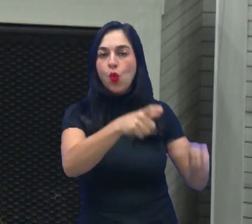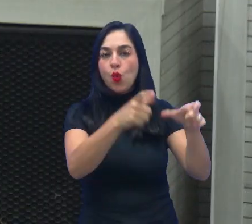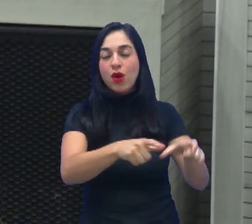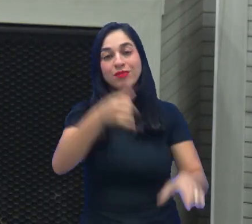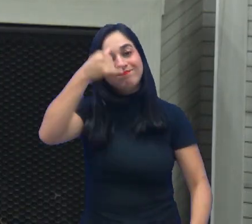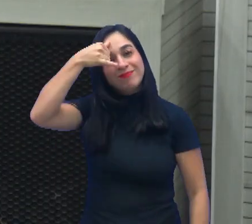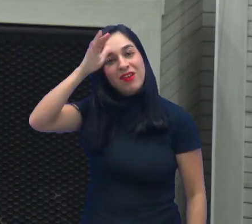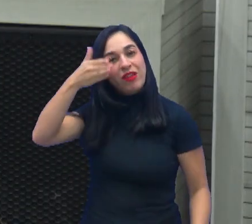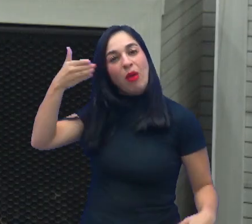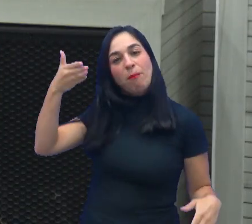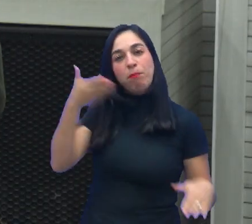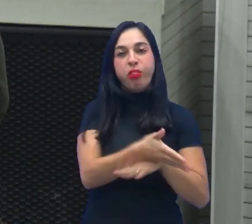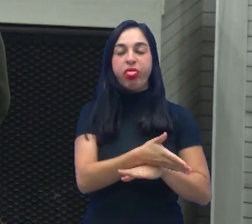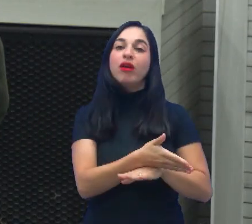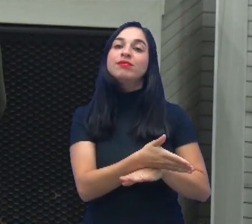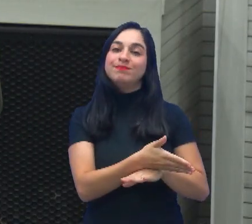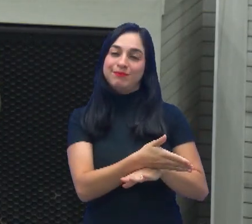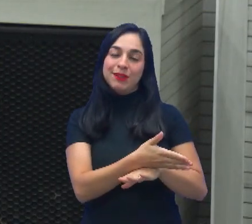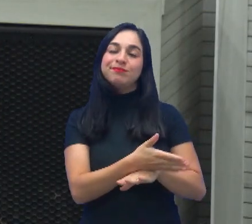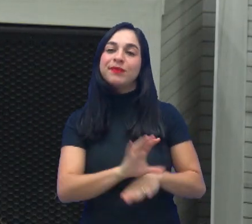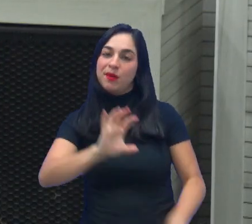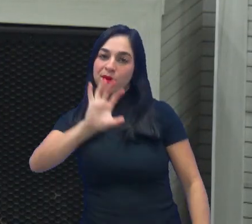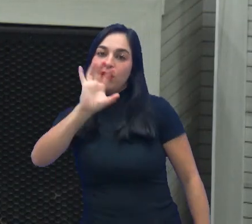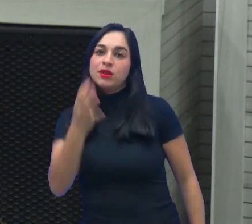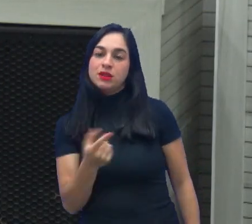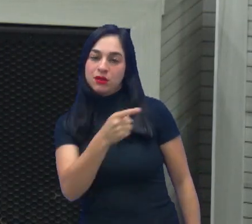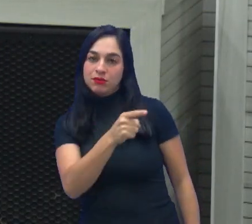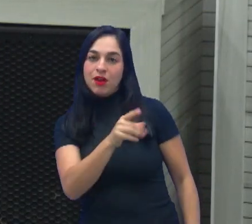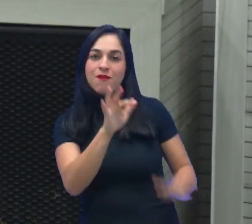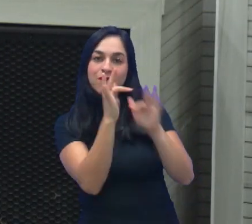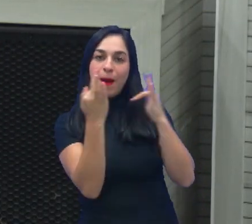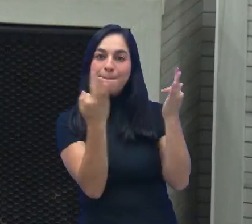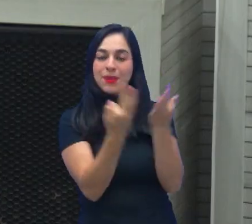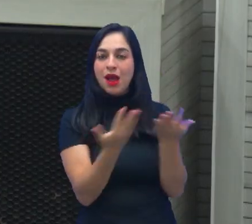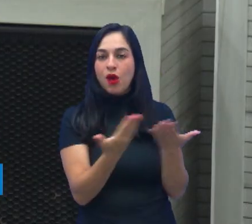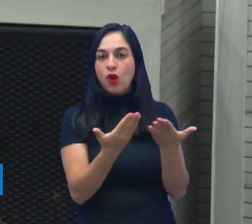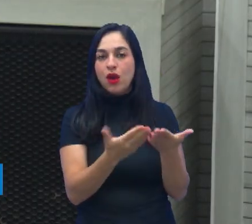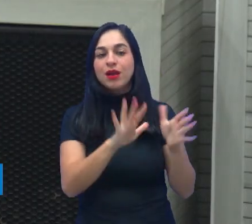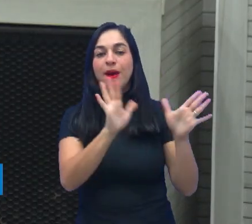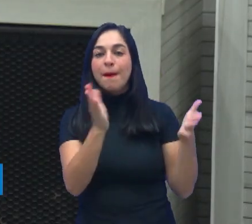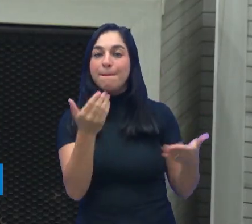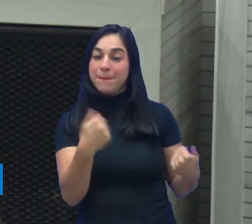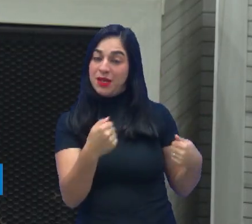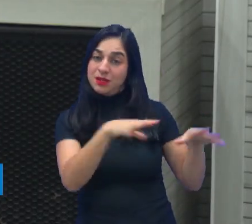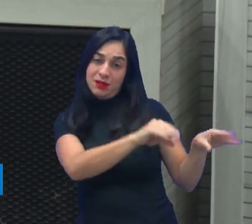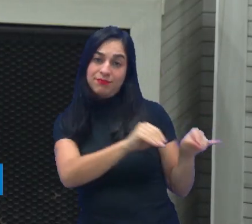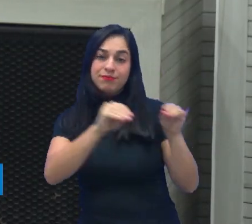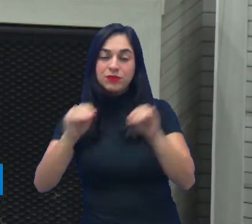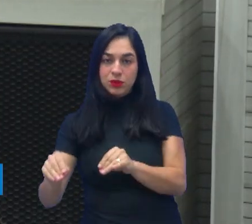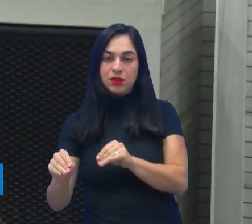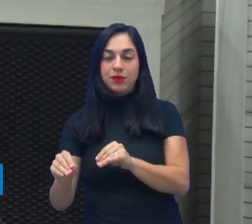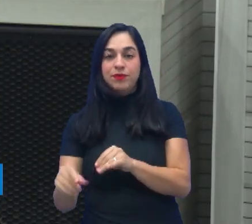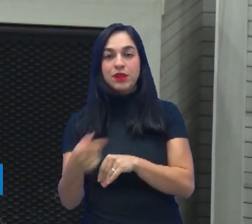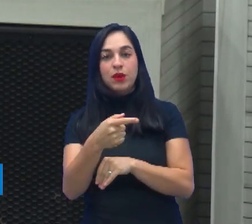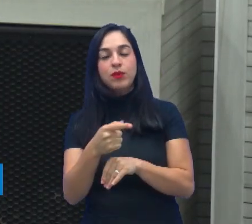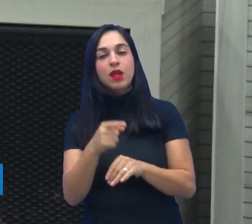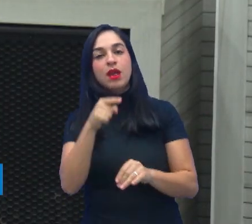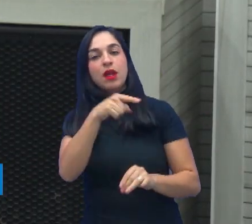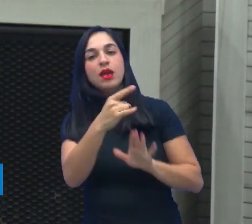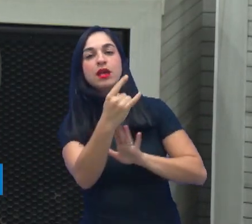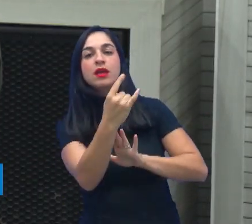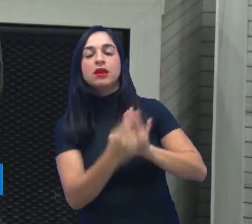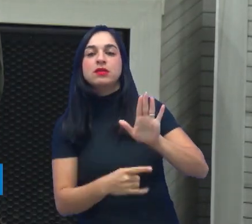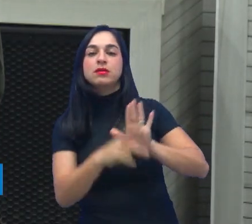que agora acabou em trânsito em julgado para a retirada daquelas famílias de lá. Então, o objetivo desse projeto é exatamente fazer com que a